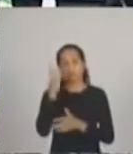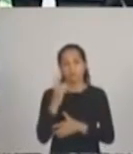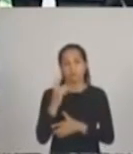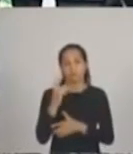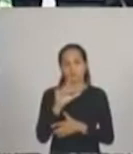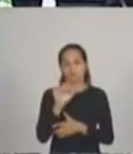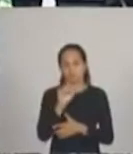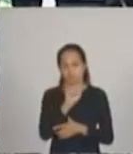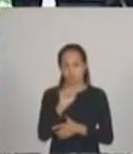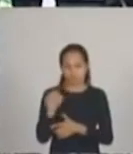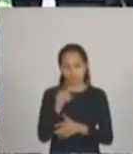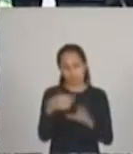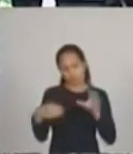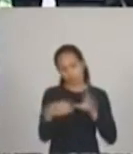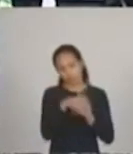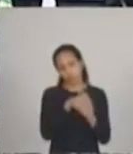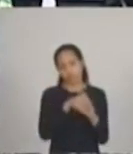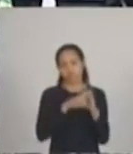Lessa. Junte-se ao projeto de lei